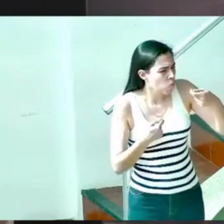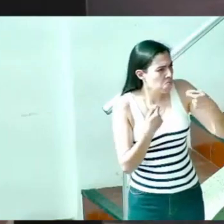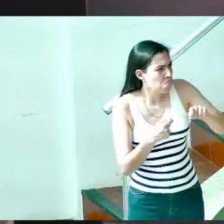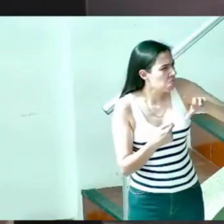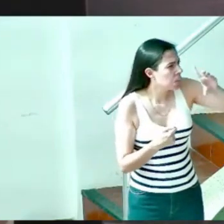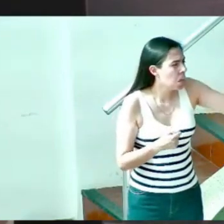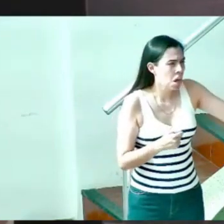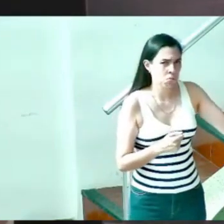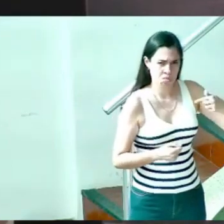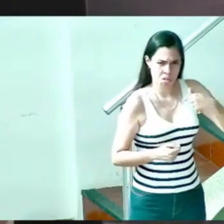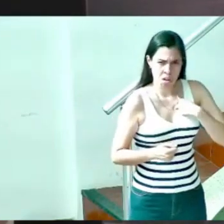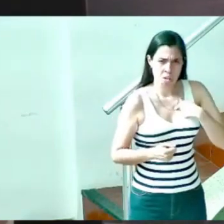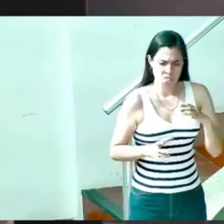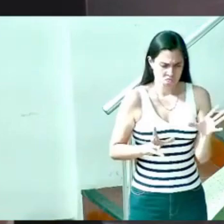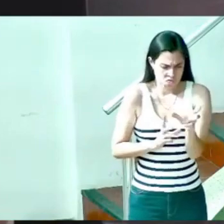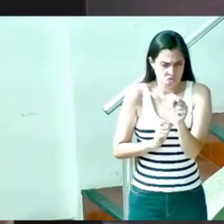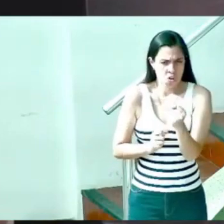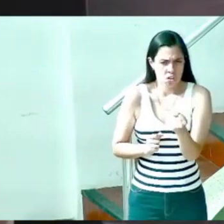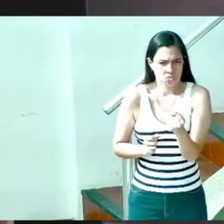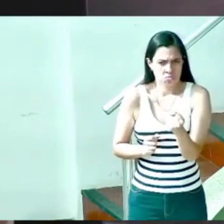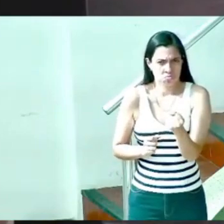garanto.